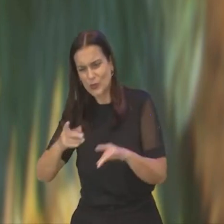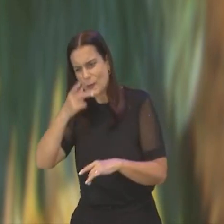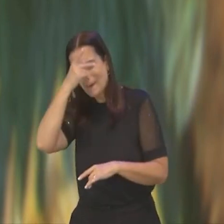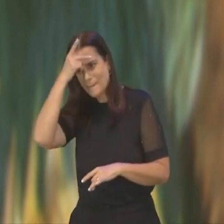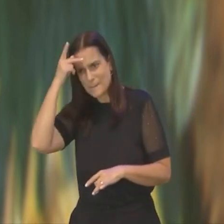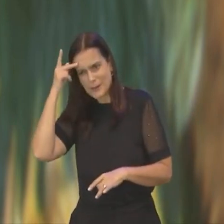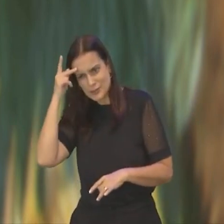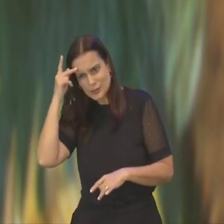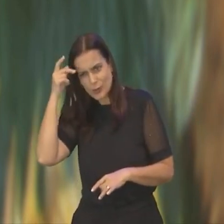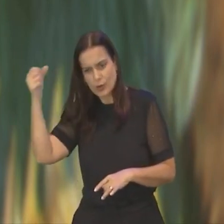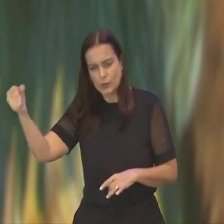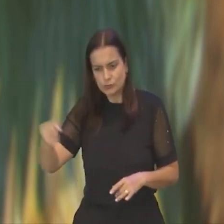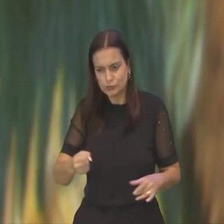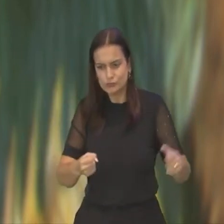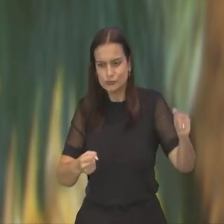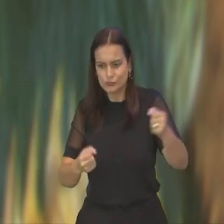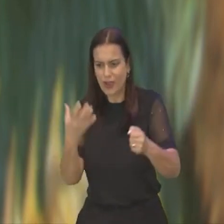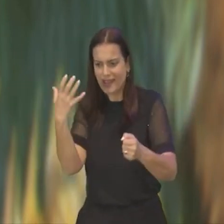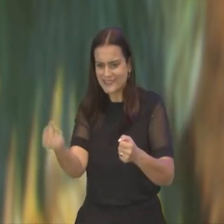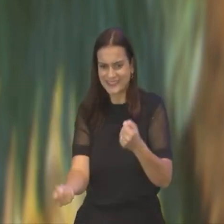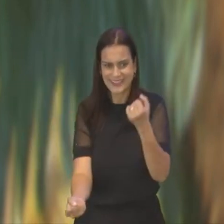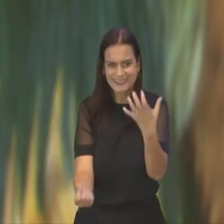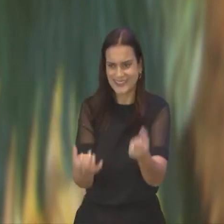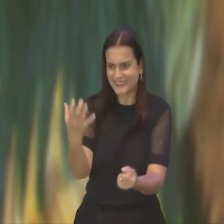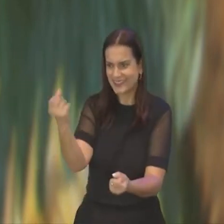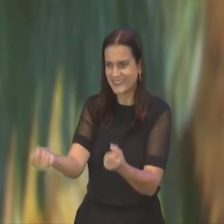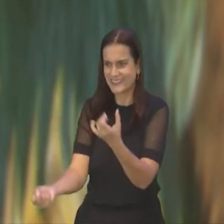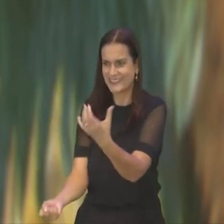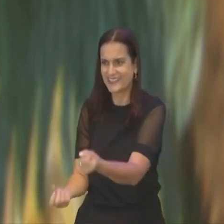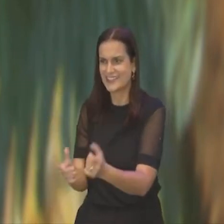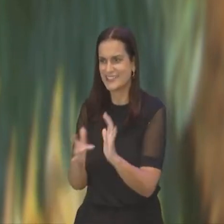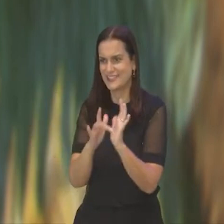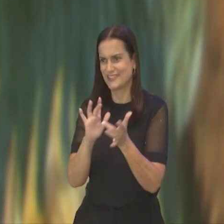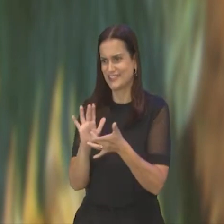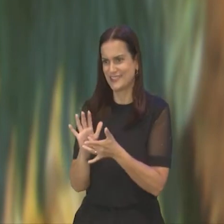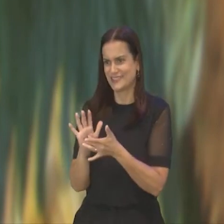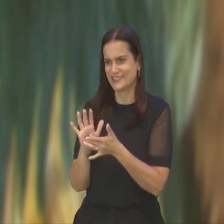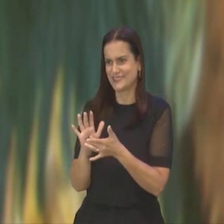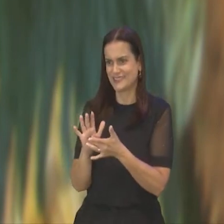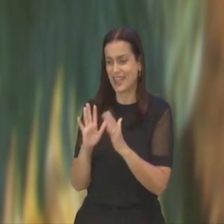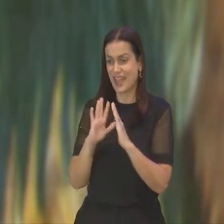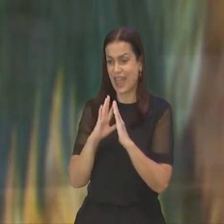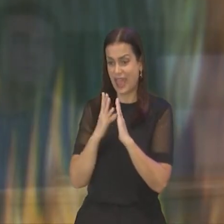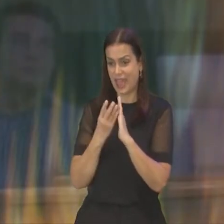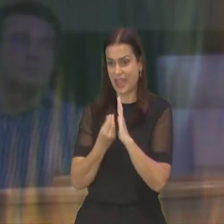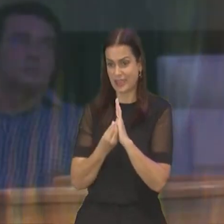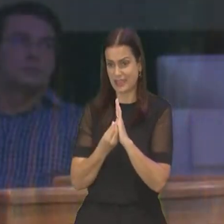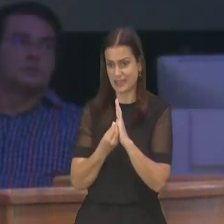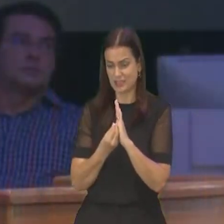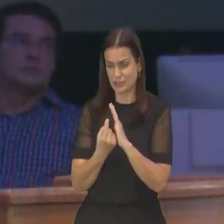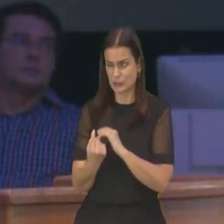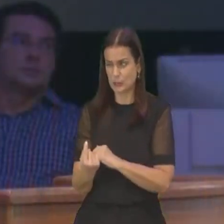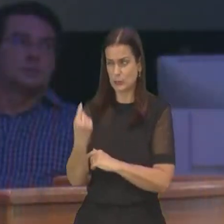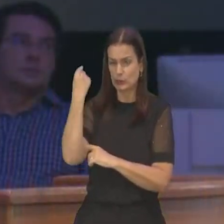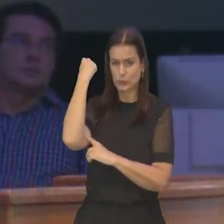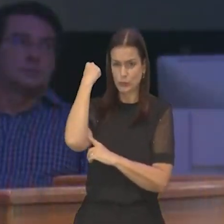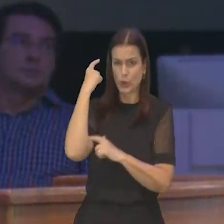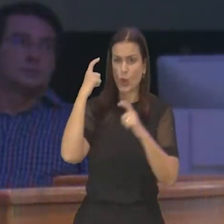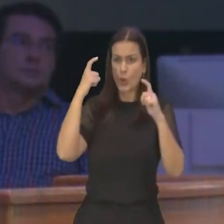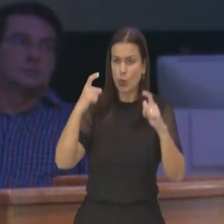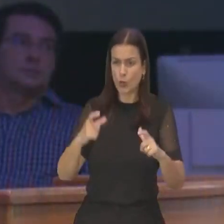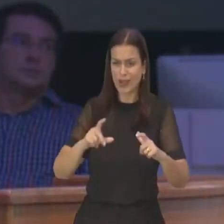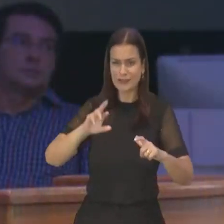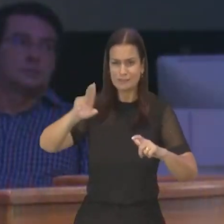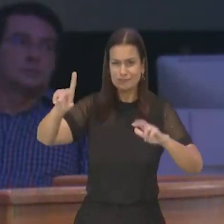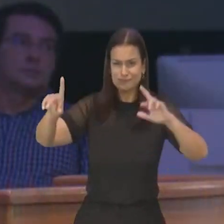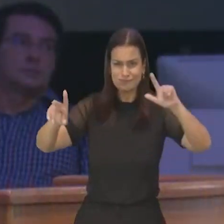iam sendo salvos. A igreja primitiva estava situada em um ambiente de